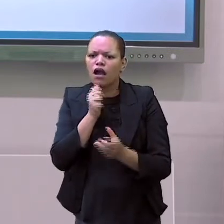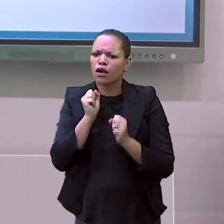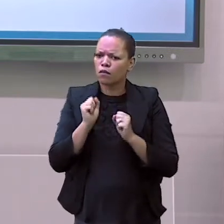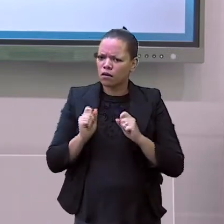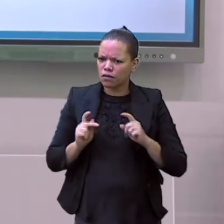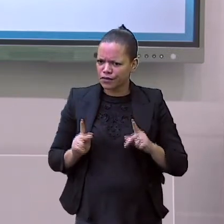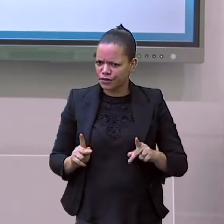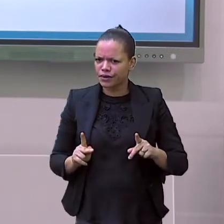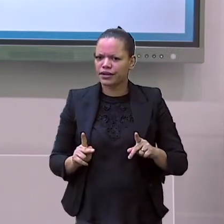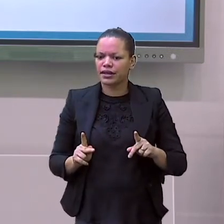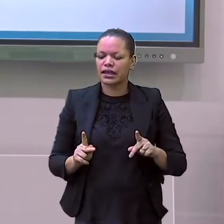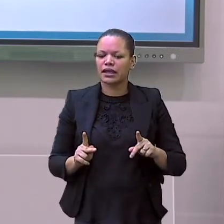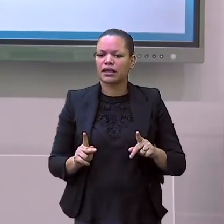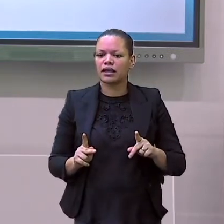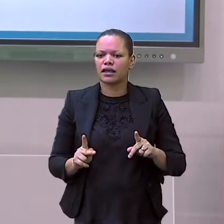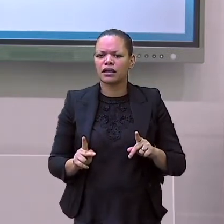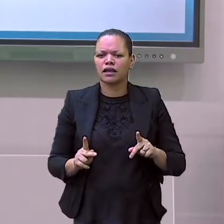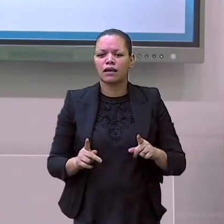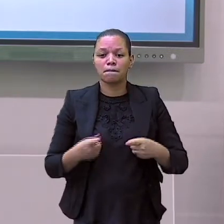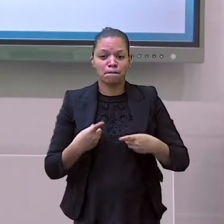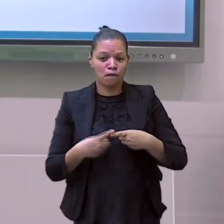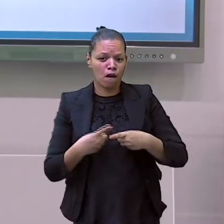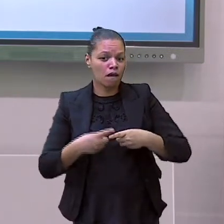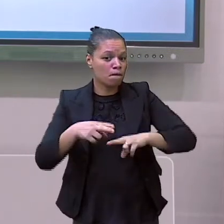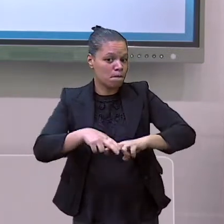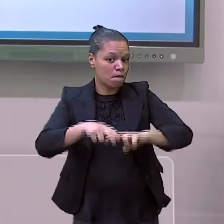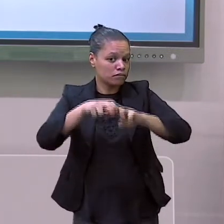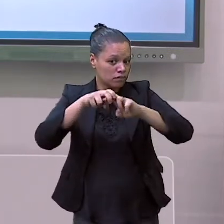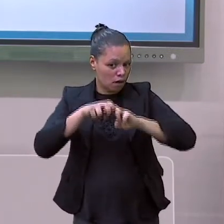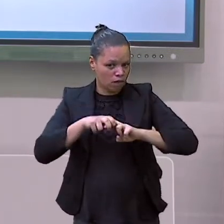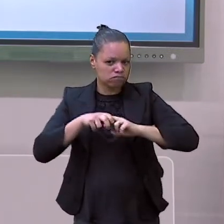que pode te causar alguma doença.